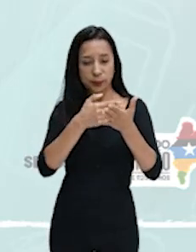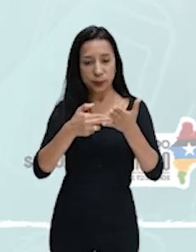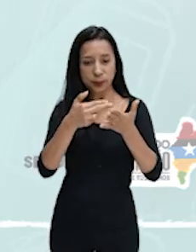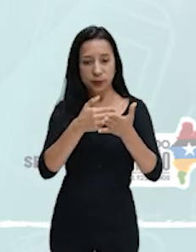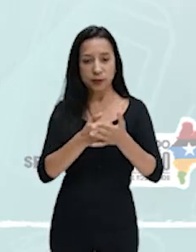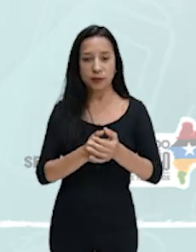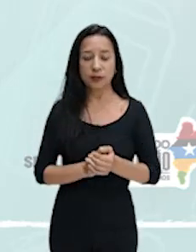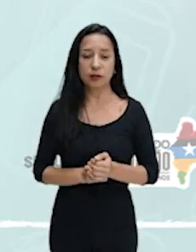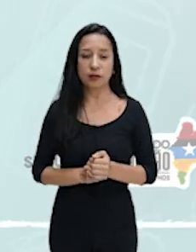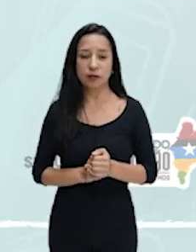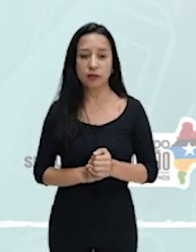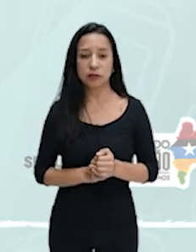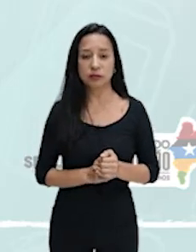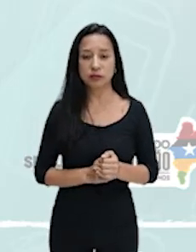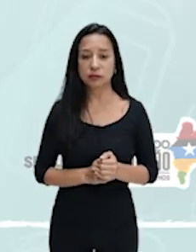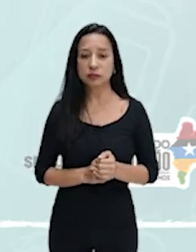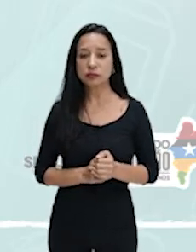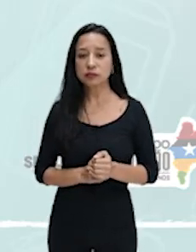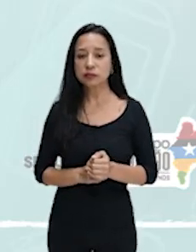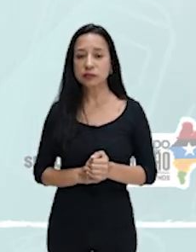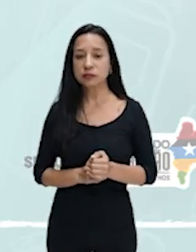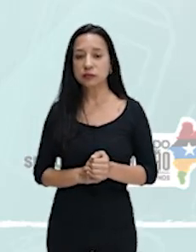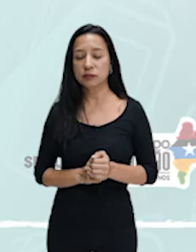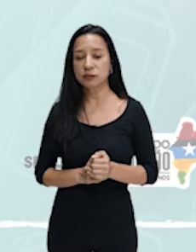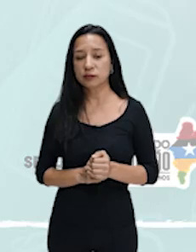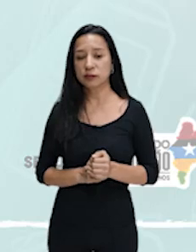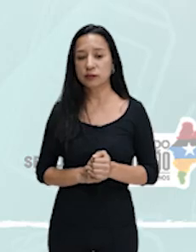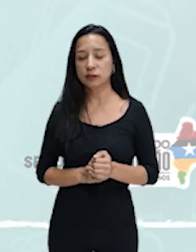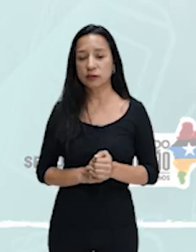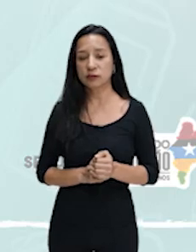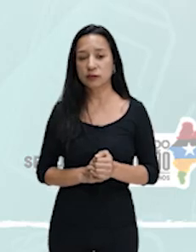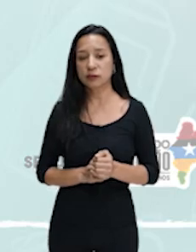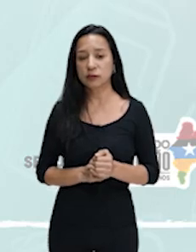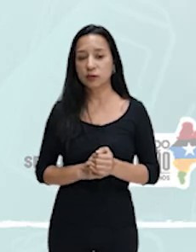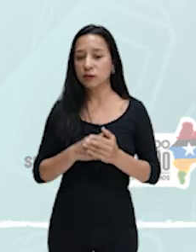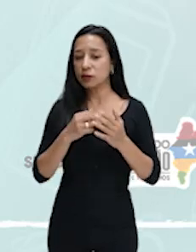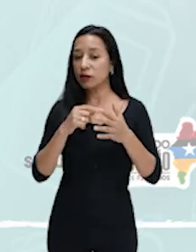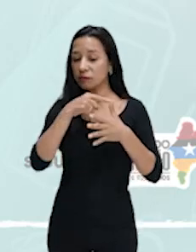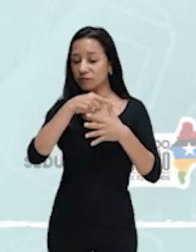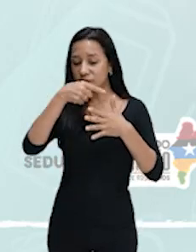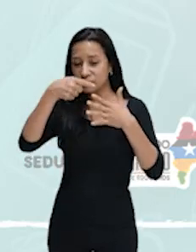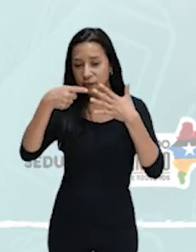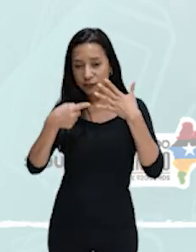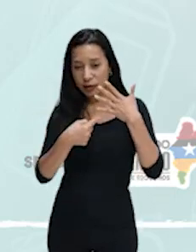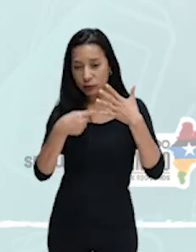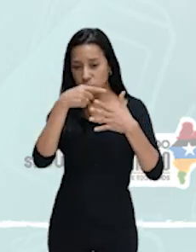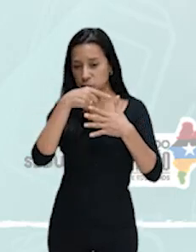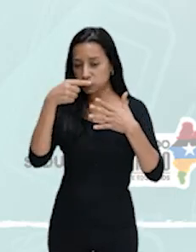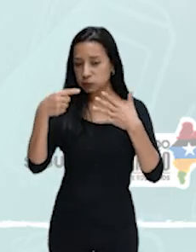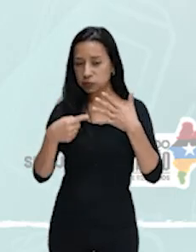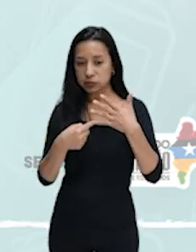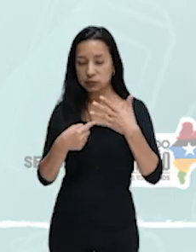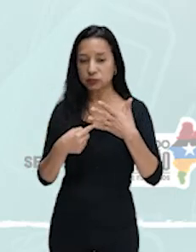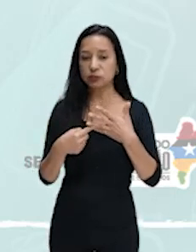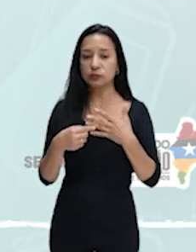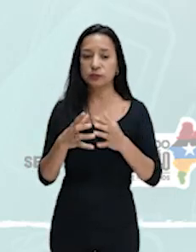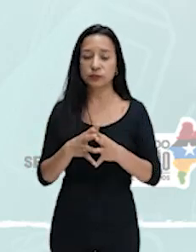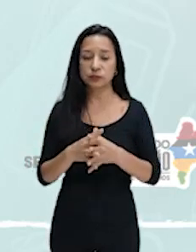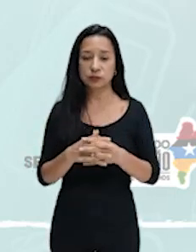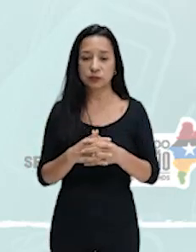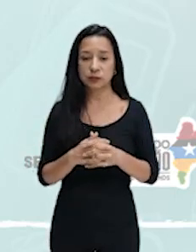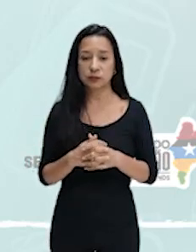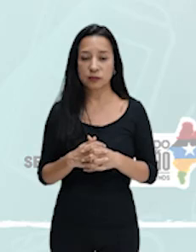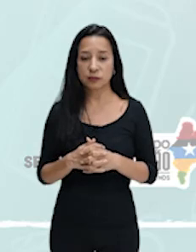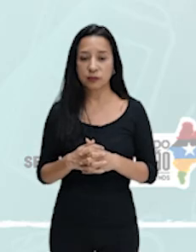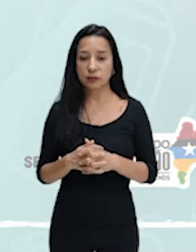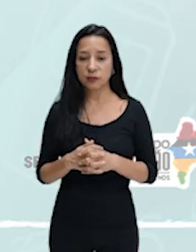de 1932. Hospital Henry Ford, que eu mostrei para vocês, de 1932 também. Meus Avós, Meus Pais